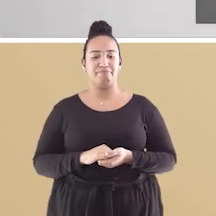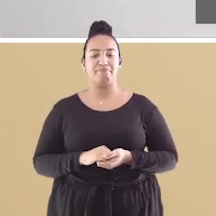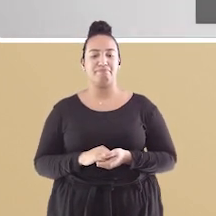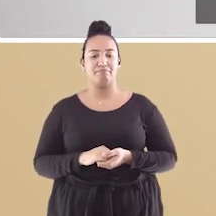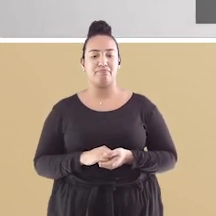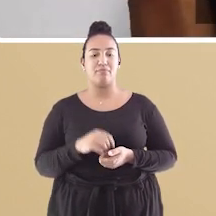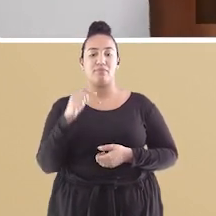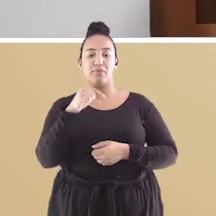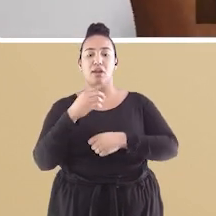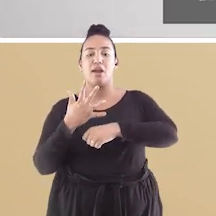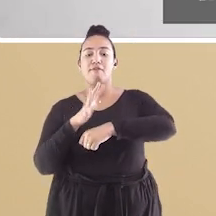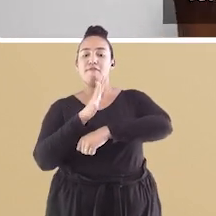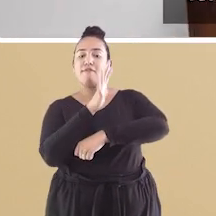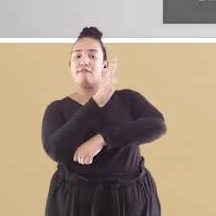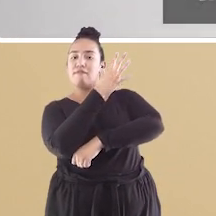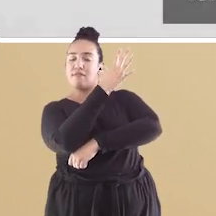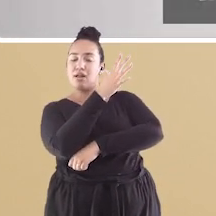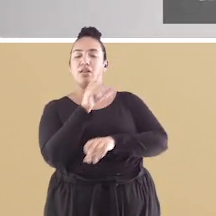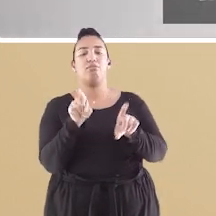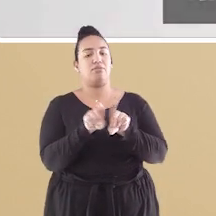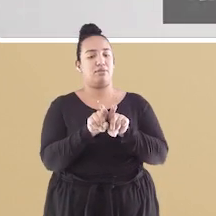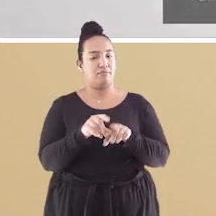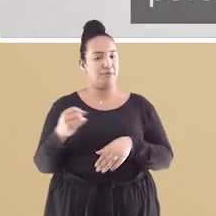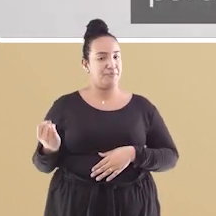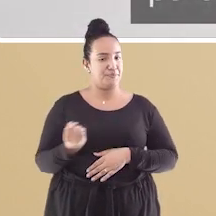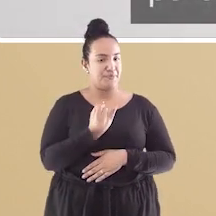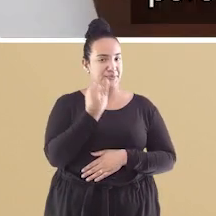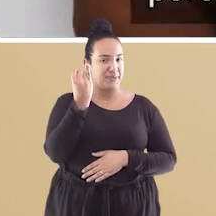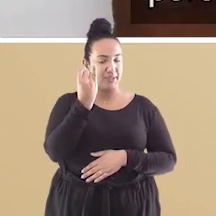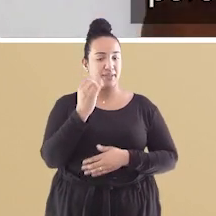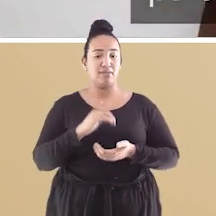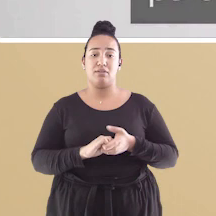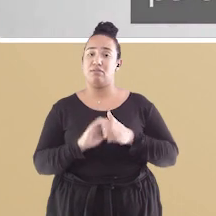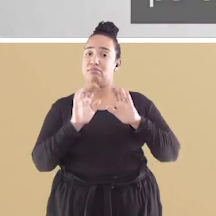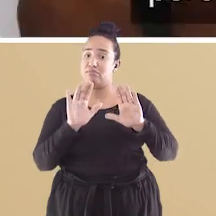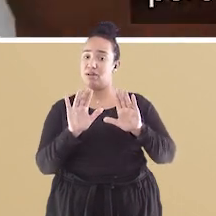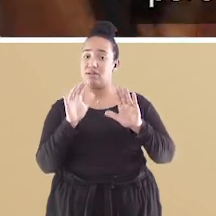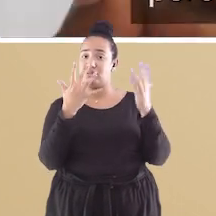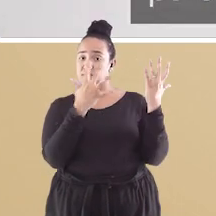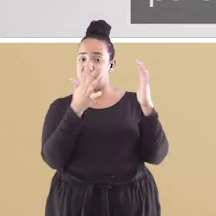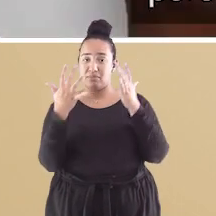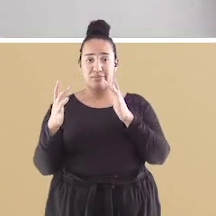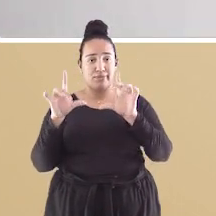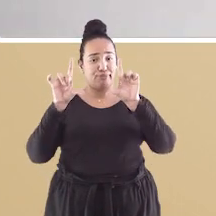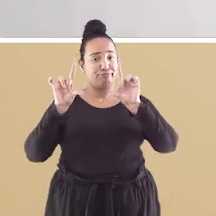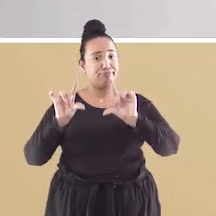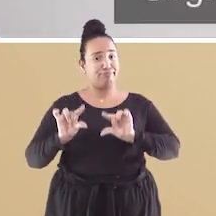e suas favelas que são também muito importantes, porém muito menos celebradas.